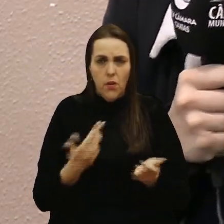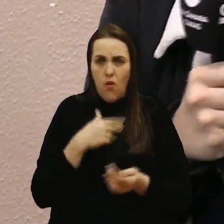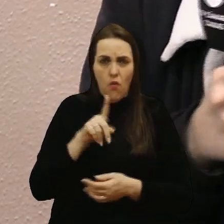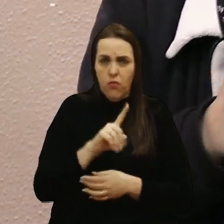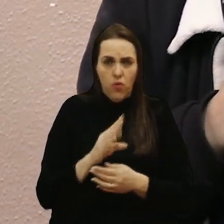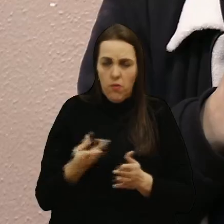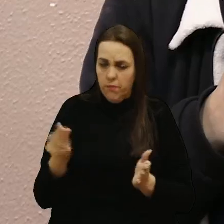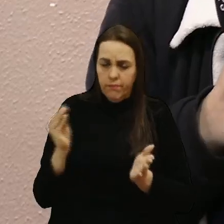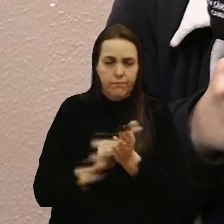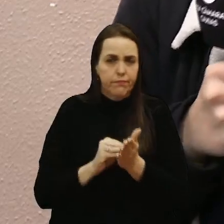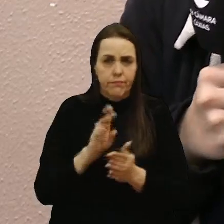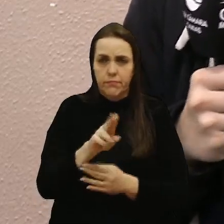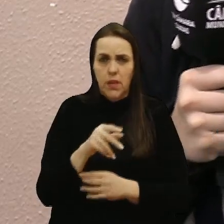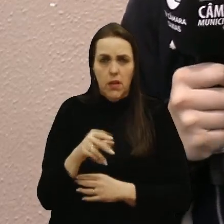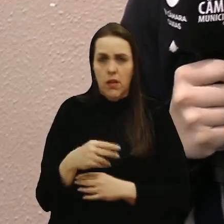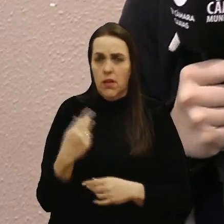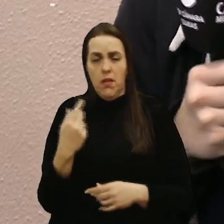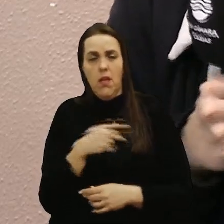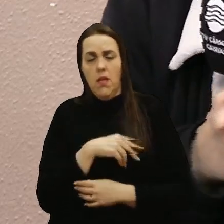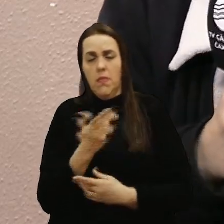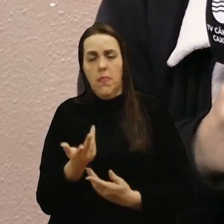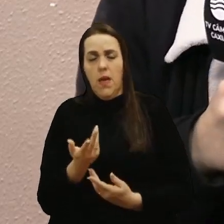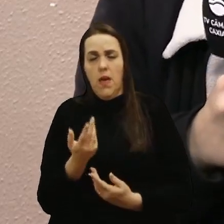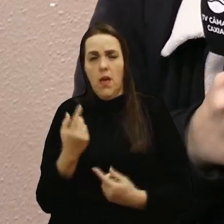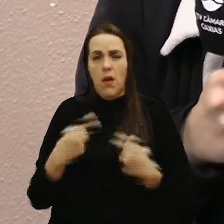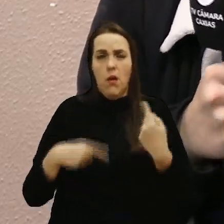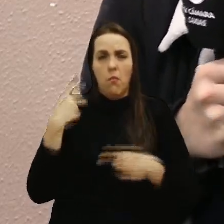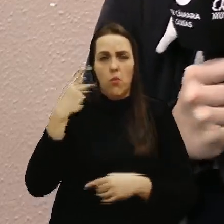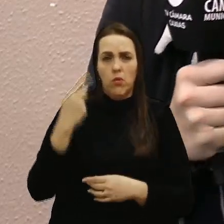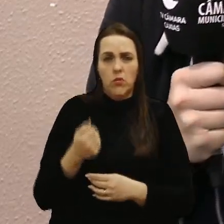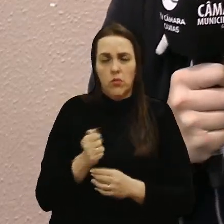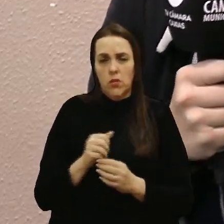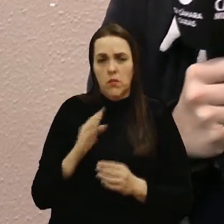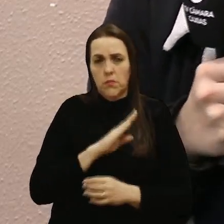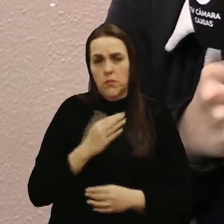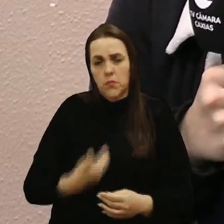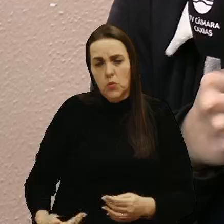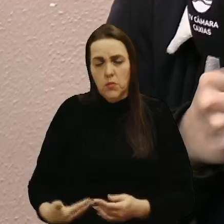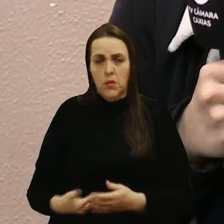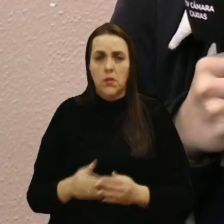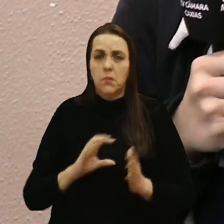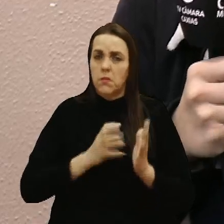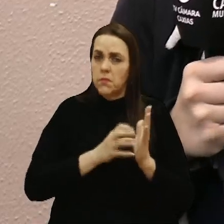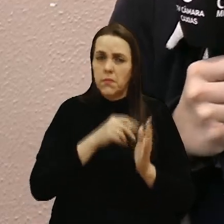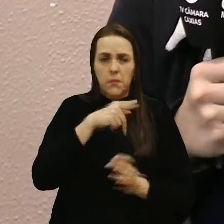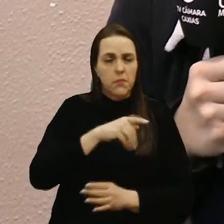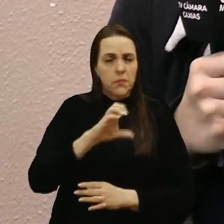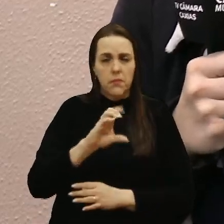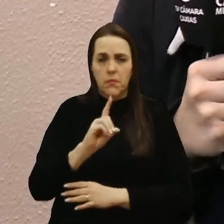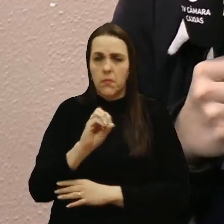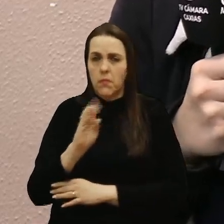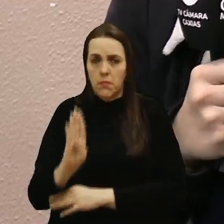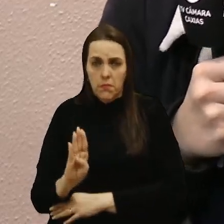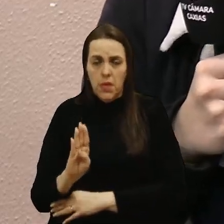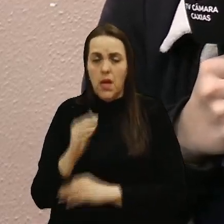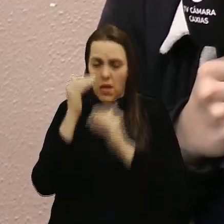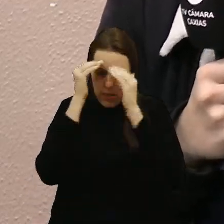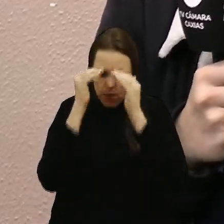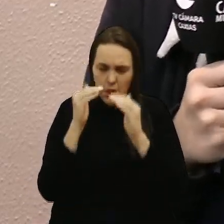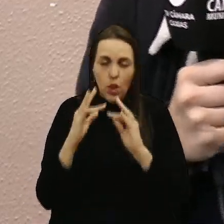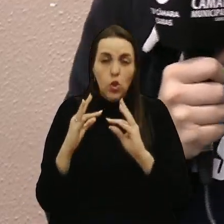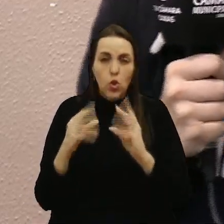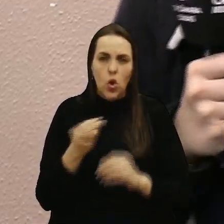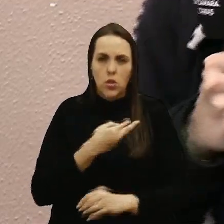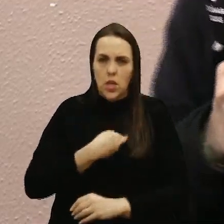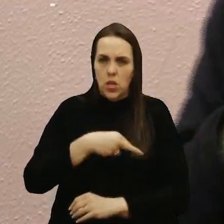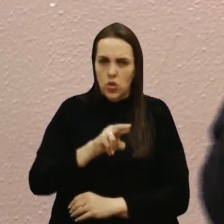impregnar na política pública e na população aquilo que eu penso. Mas a bancada do PCdoB respeita todas as religiões e as pessoas religiosas. Jamais